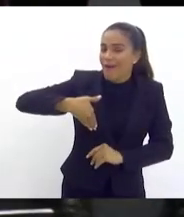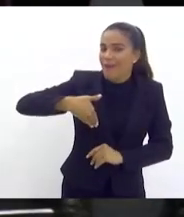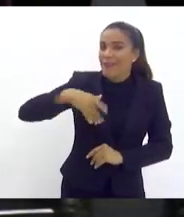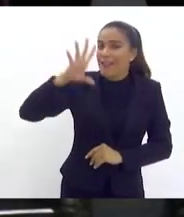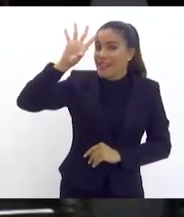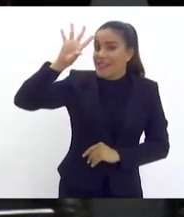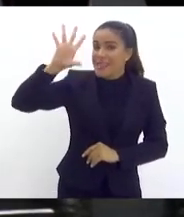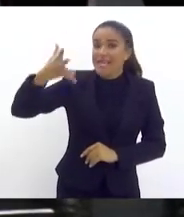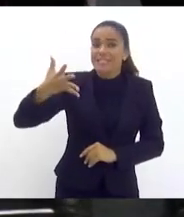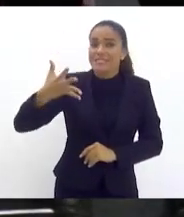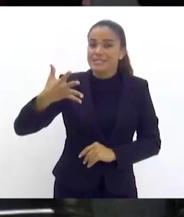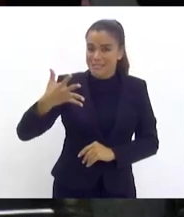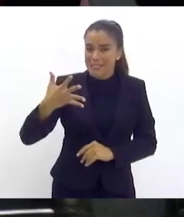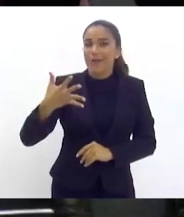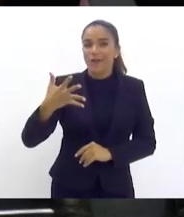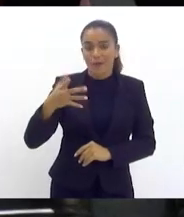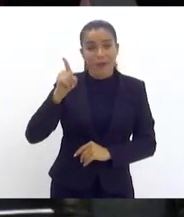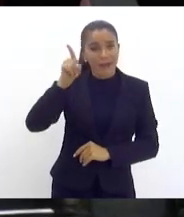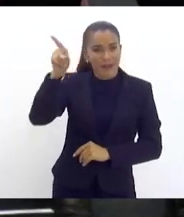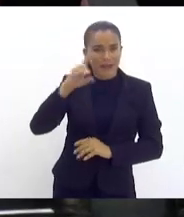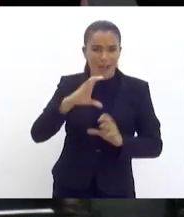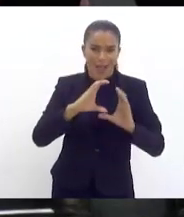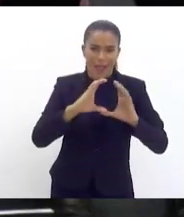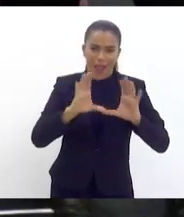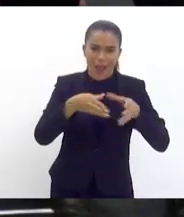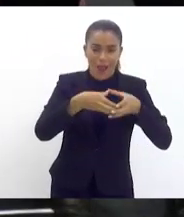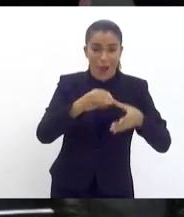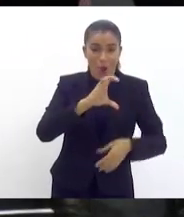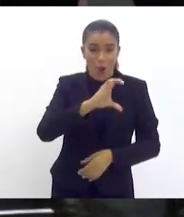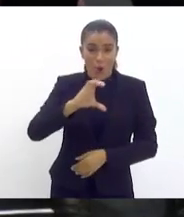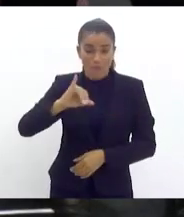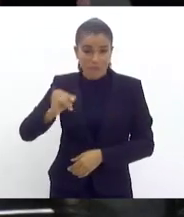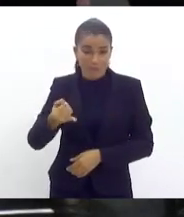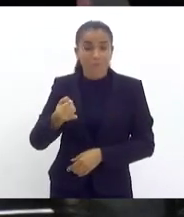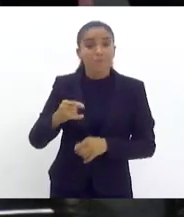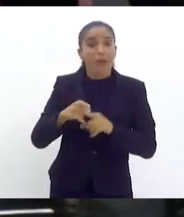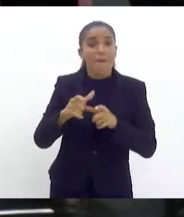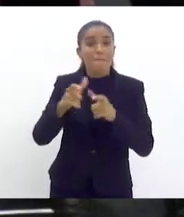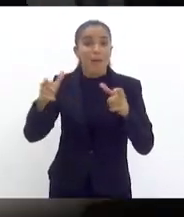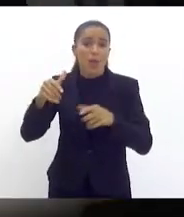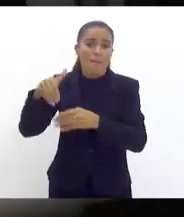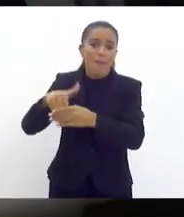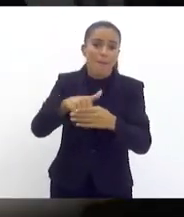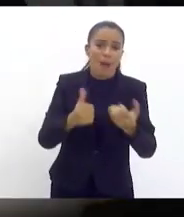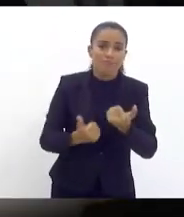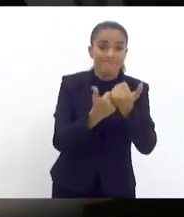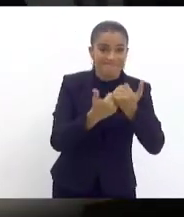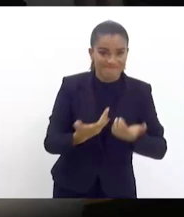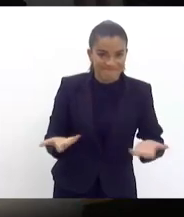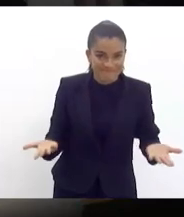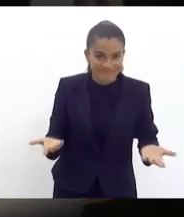decidiu a TIS lá na comissão, por maioria plena, não vem mais a plenário.